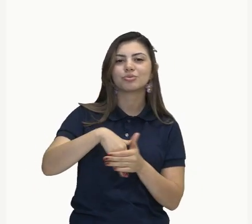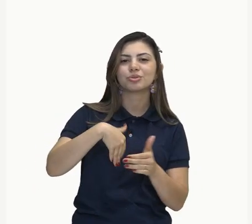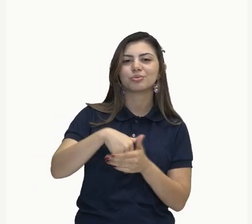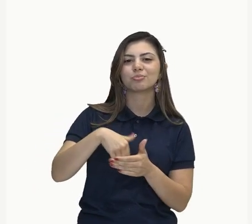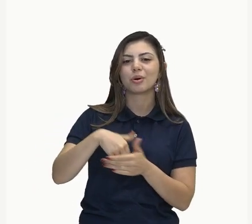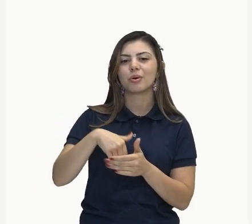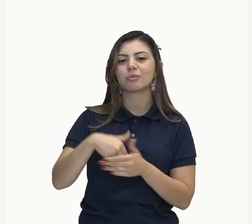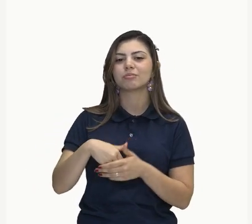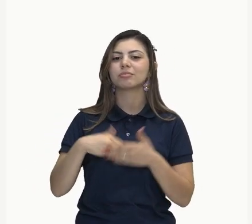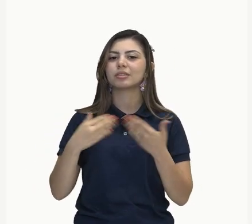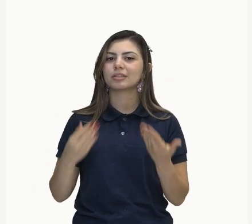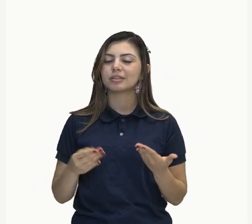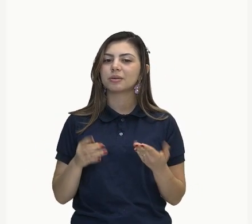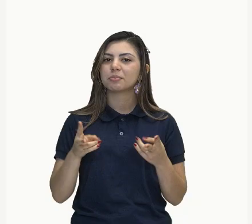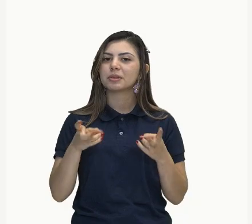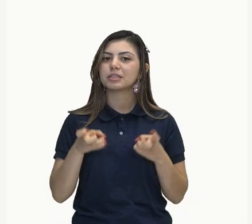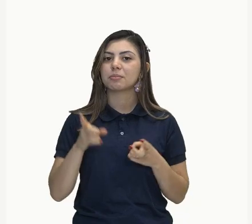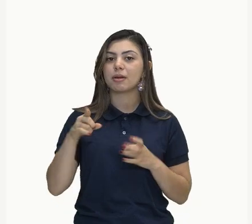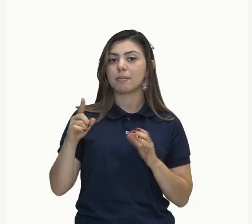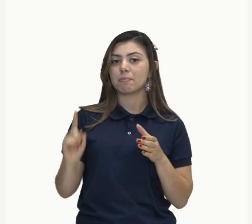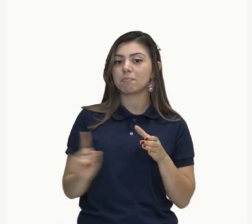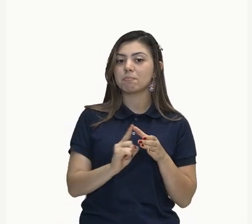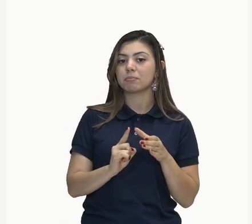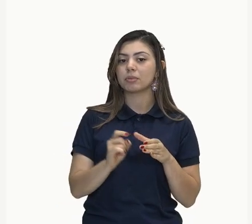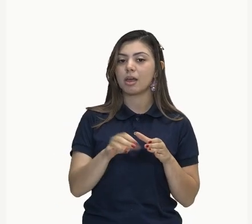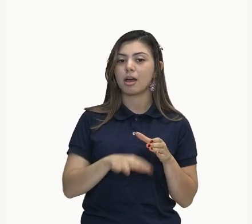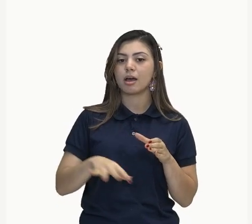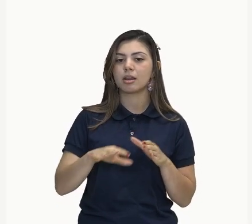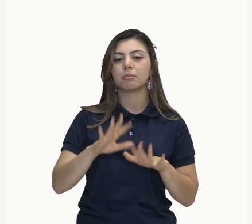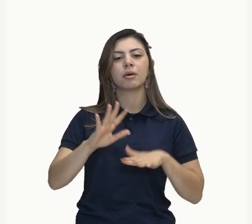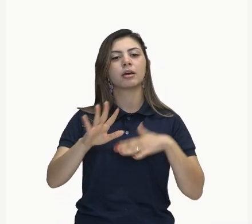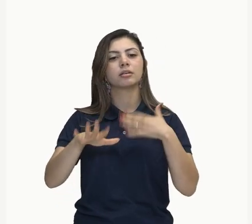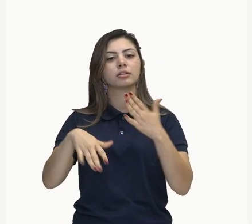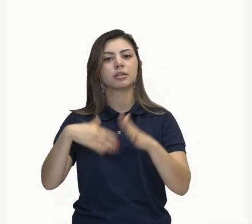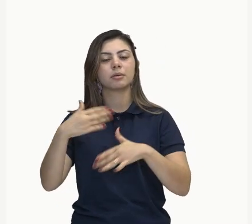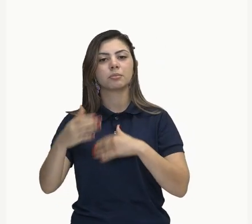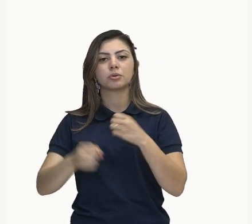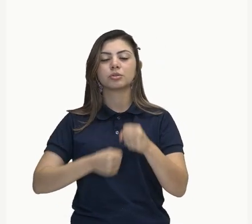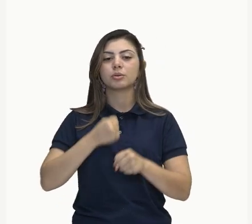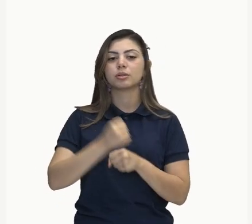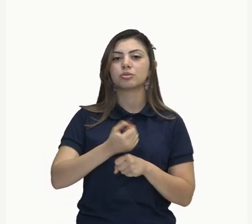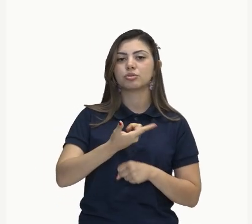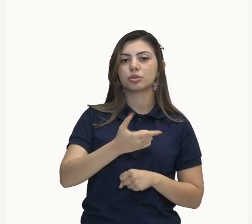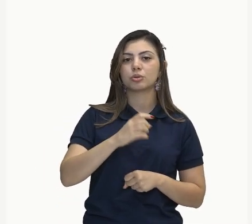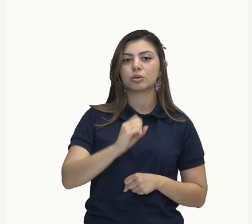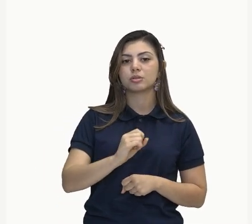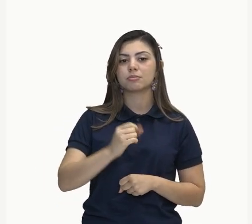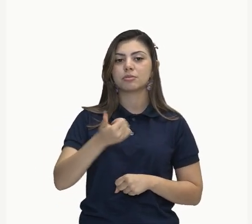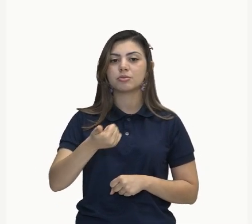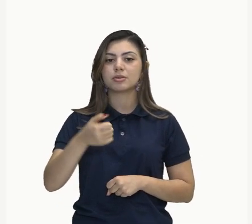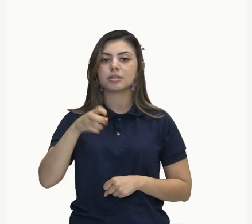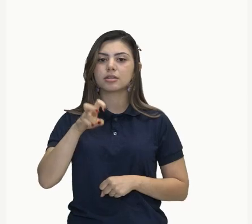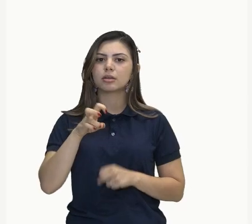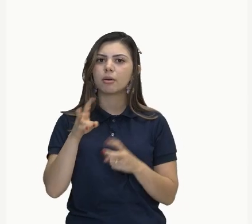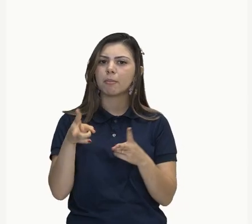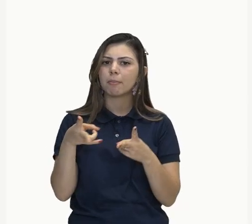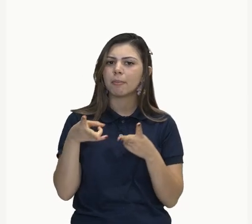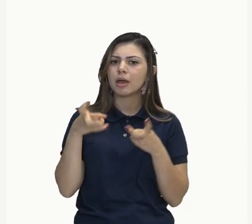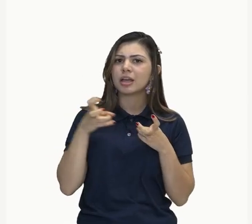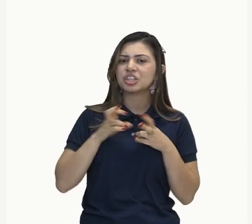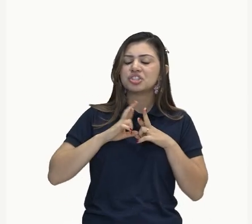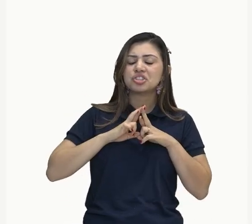ela faz parte desse bairro. Ao avançarmos para 2015, a gente vai encontrar um